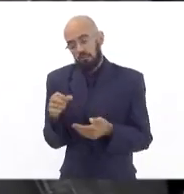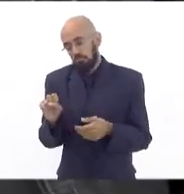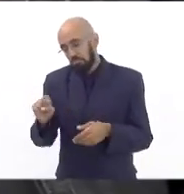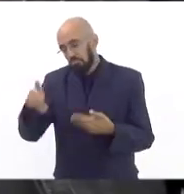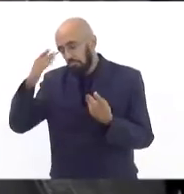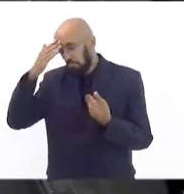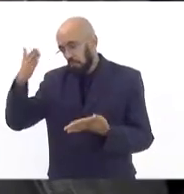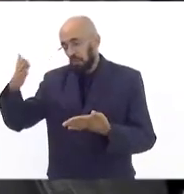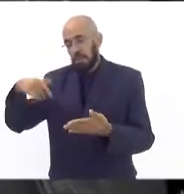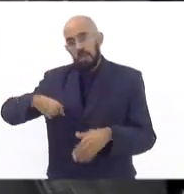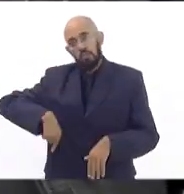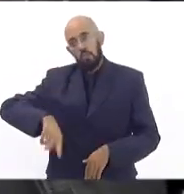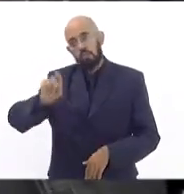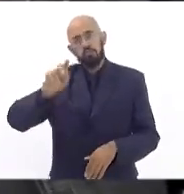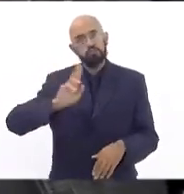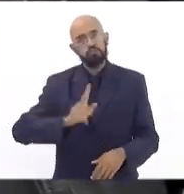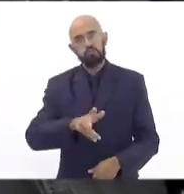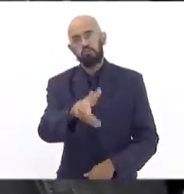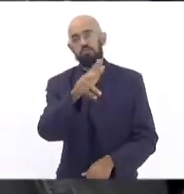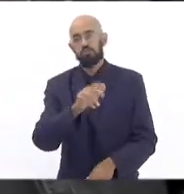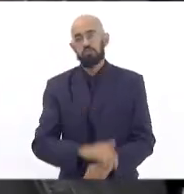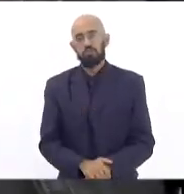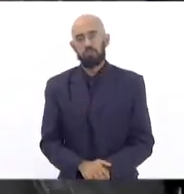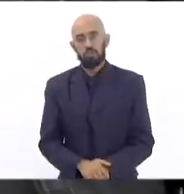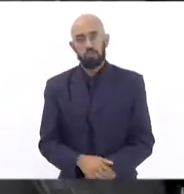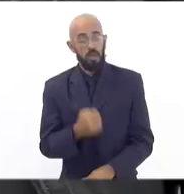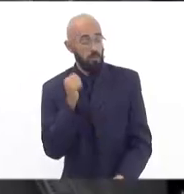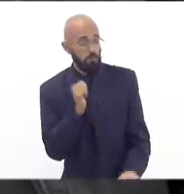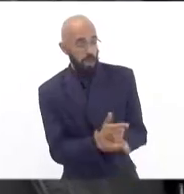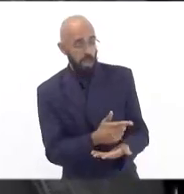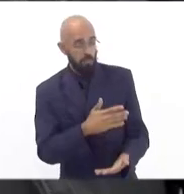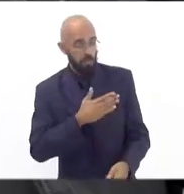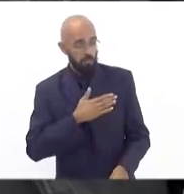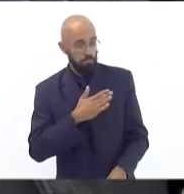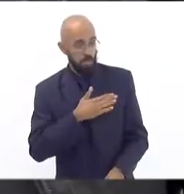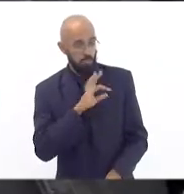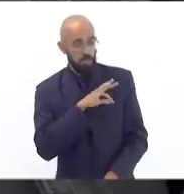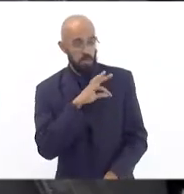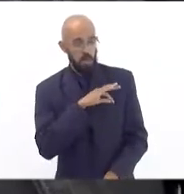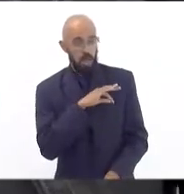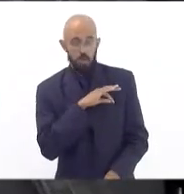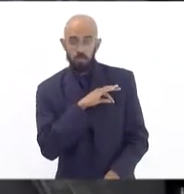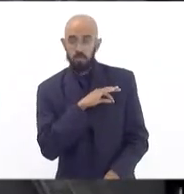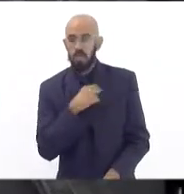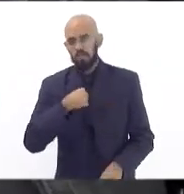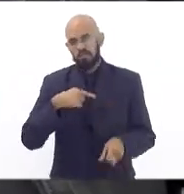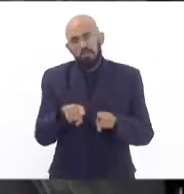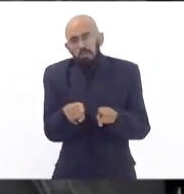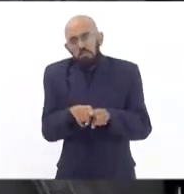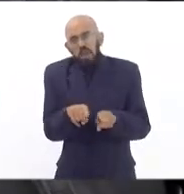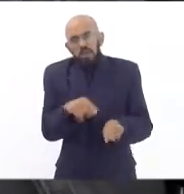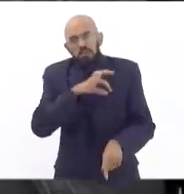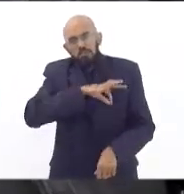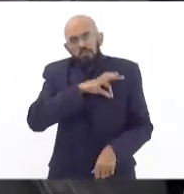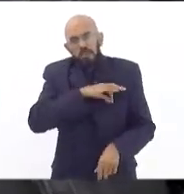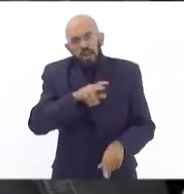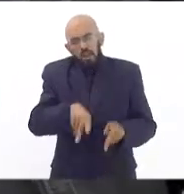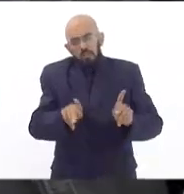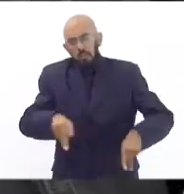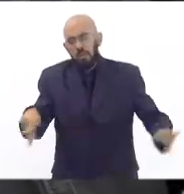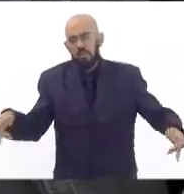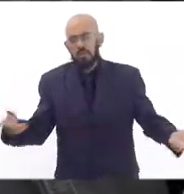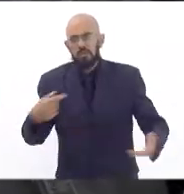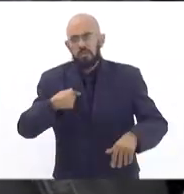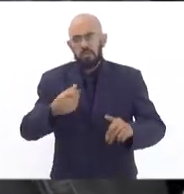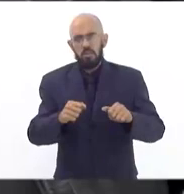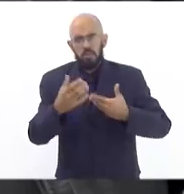viagem EA Polícia Militar que ele é pago mais com você só paga pela sociedade o seu deputada eu faço concurso de quatro em quatro anos